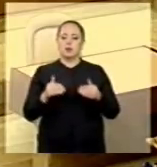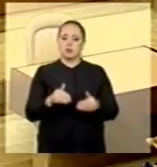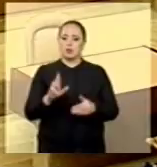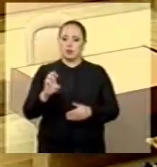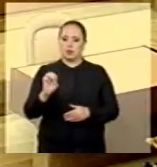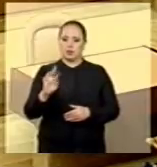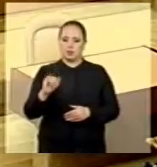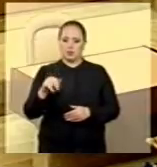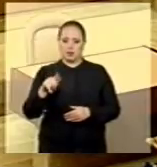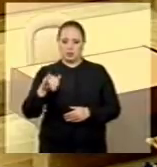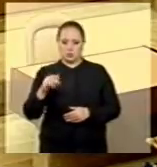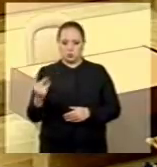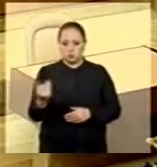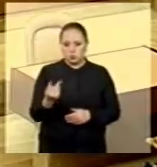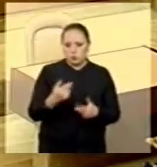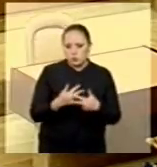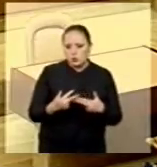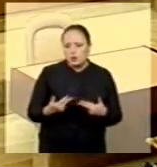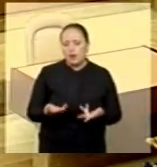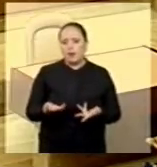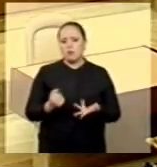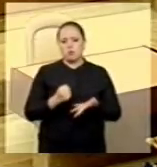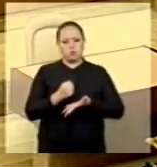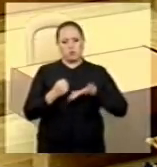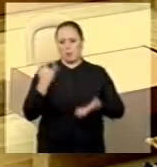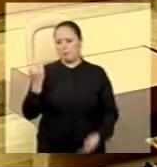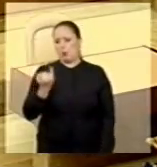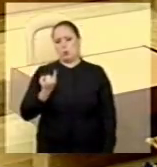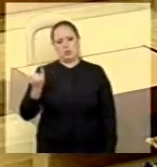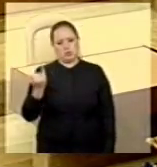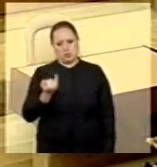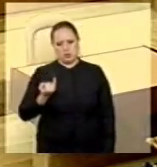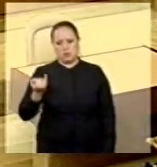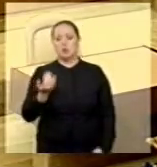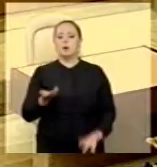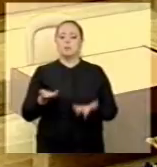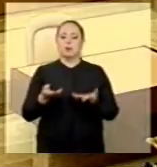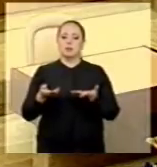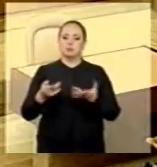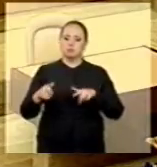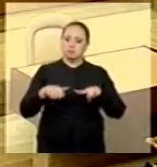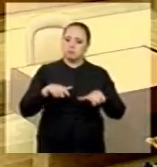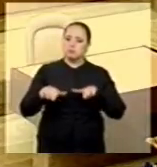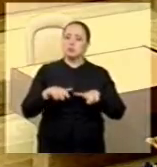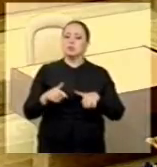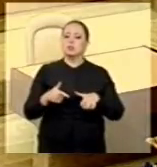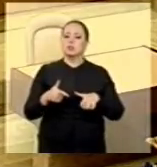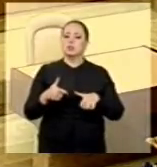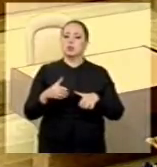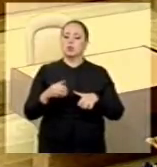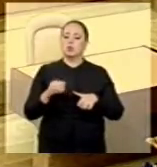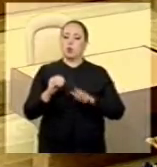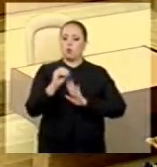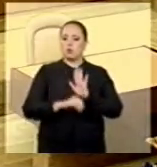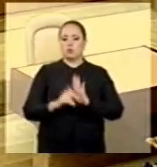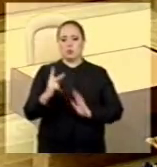duas prerrogativas de fundamental importância para o exercício do ofício parlamentar.